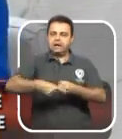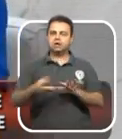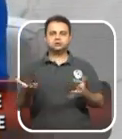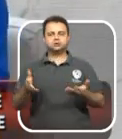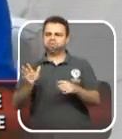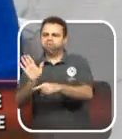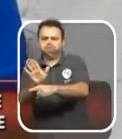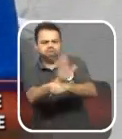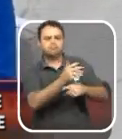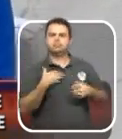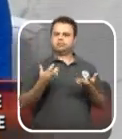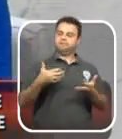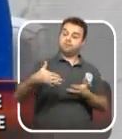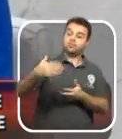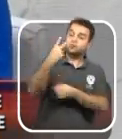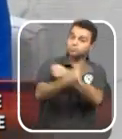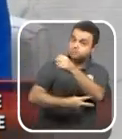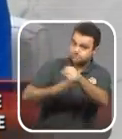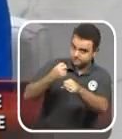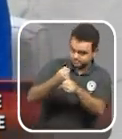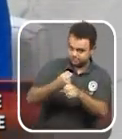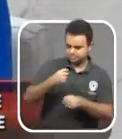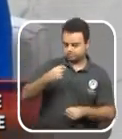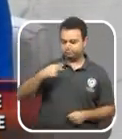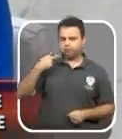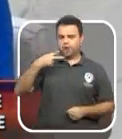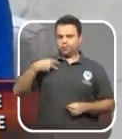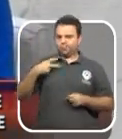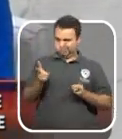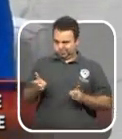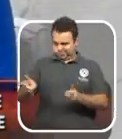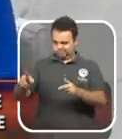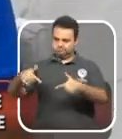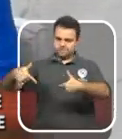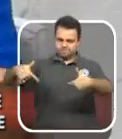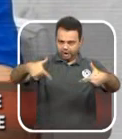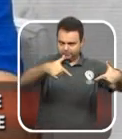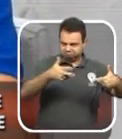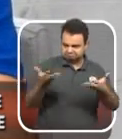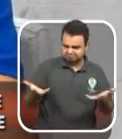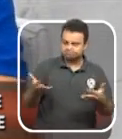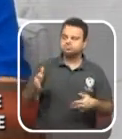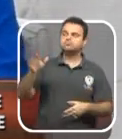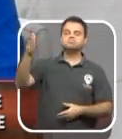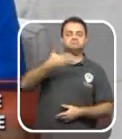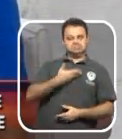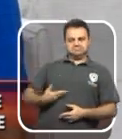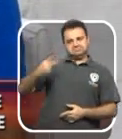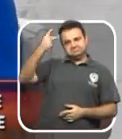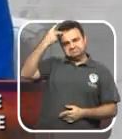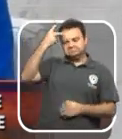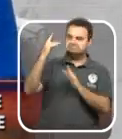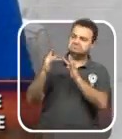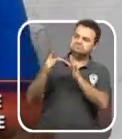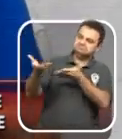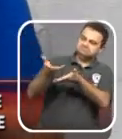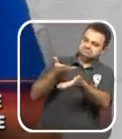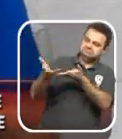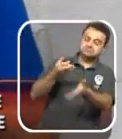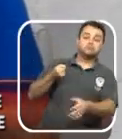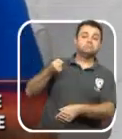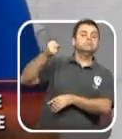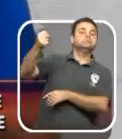sempre no lugar que eu possa servir melhor a cidade, entendeu? Então, eu tenho 2 anos de mandato, a gente tem uma